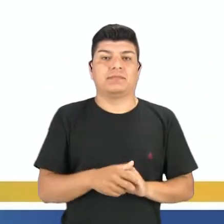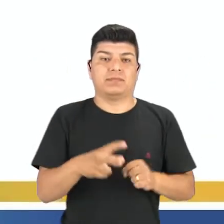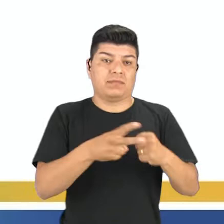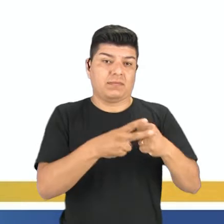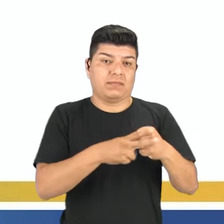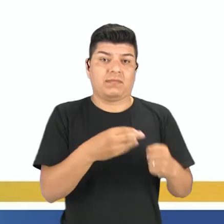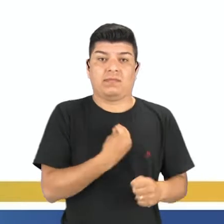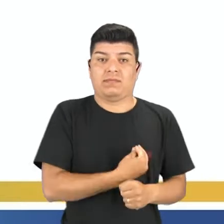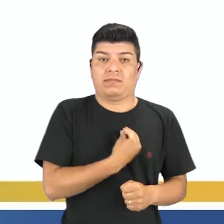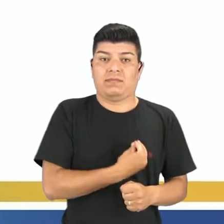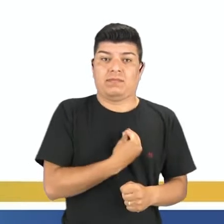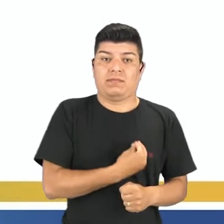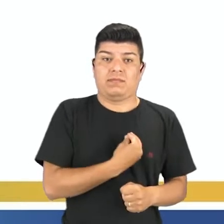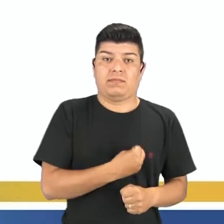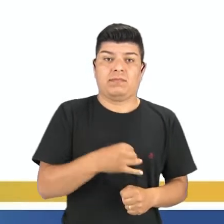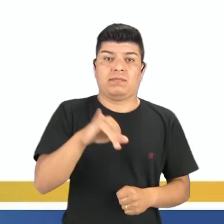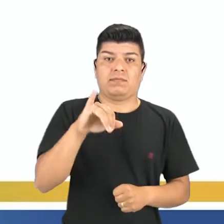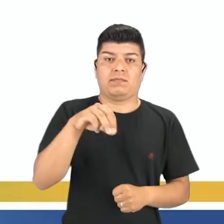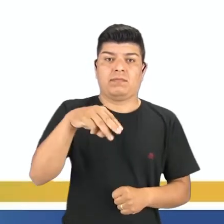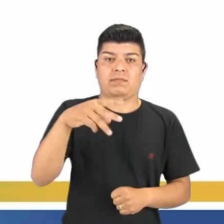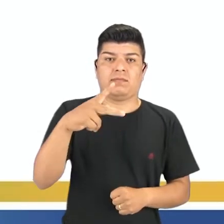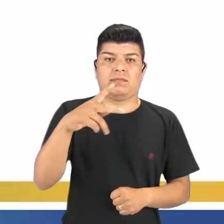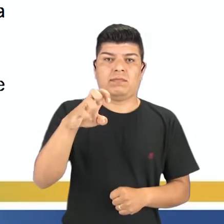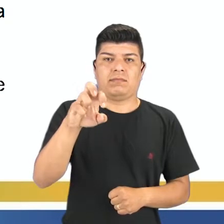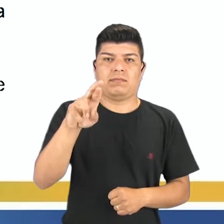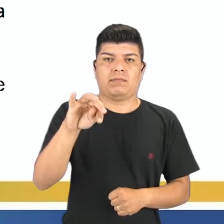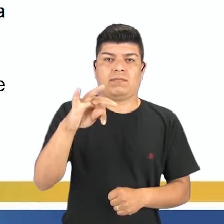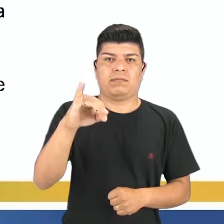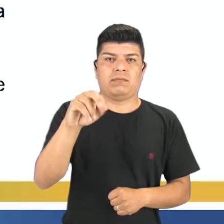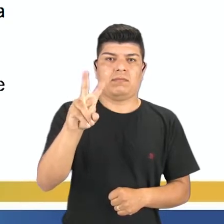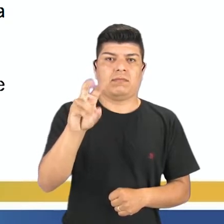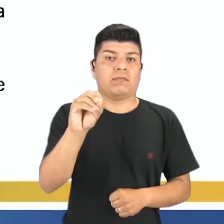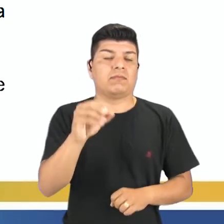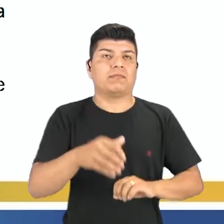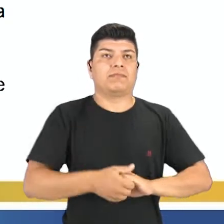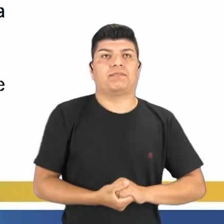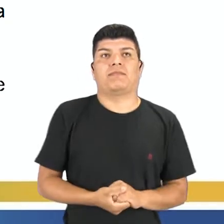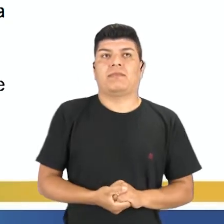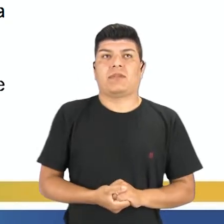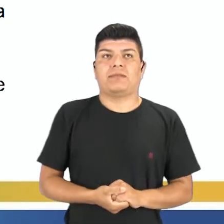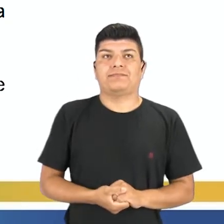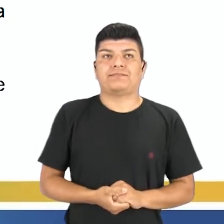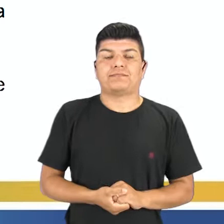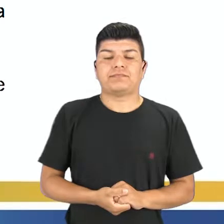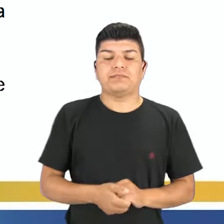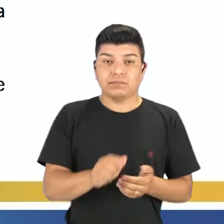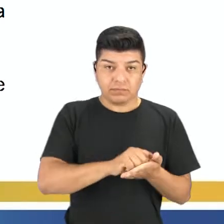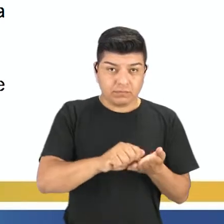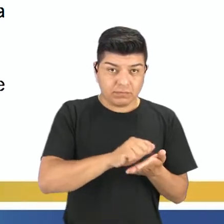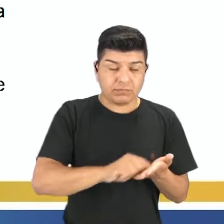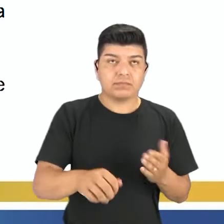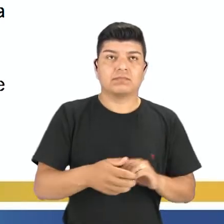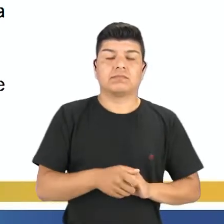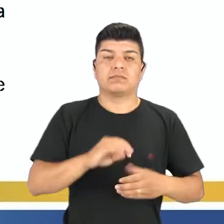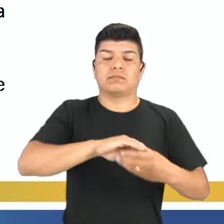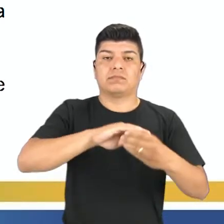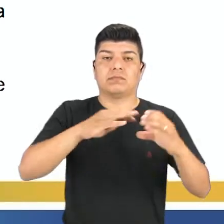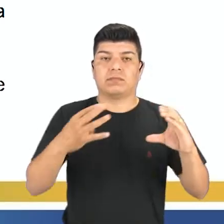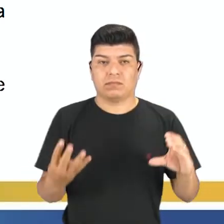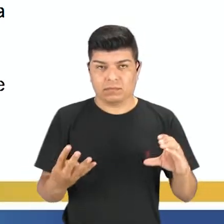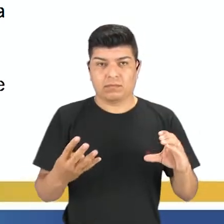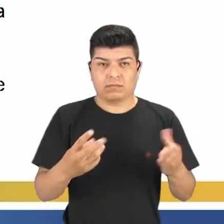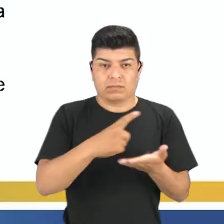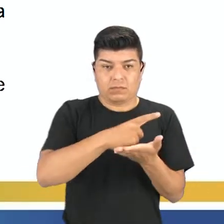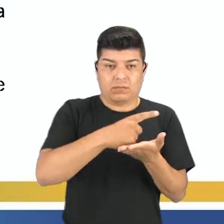verbos no presente e no imperativo, ok? Vamos lá. Tomem nota aí. As características do